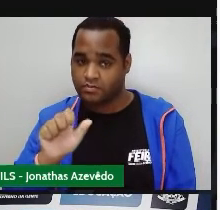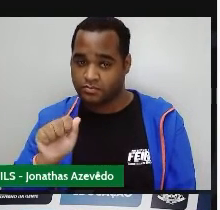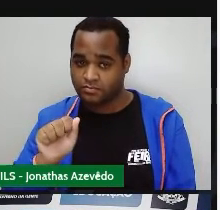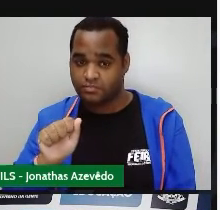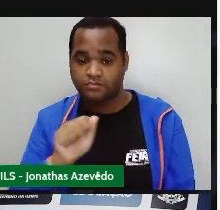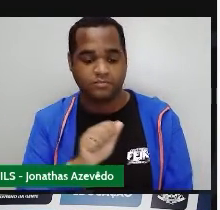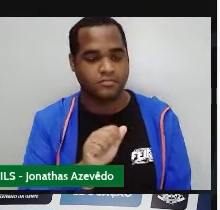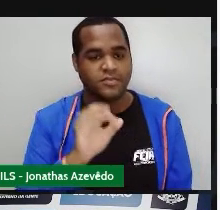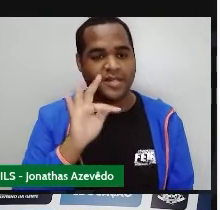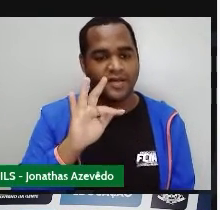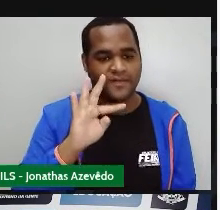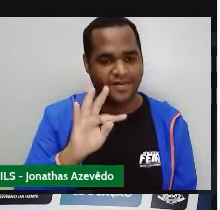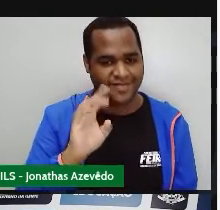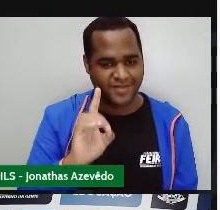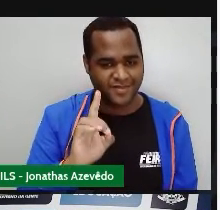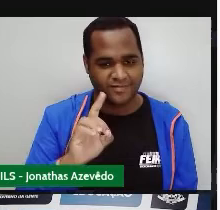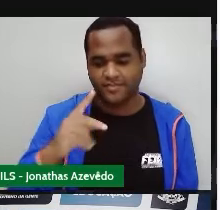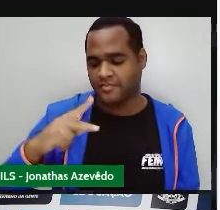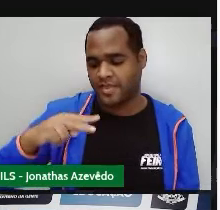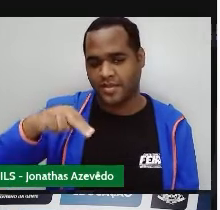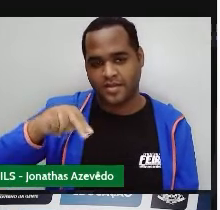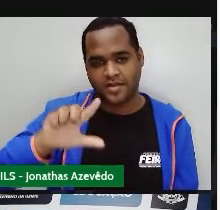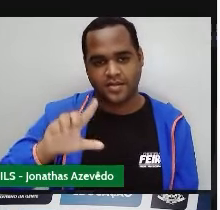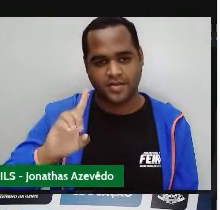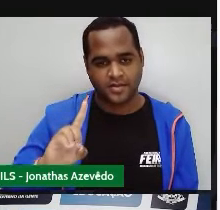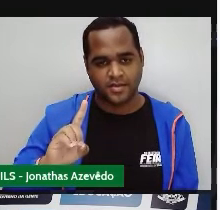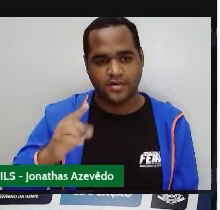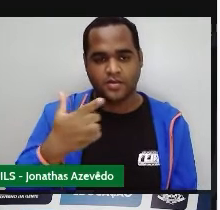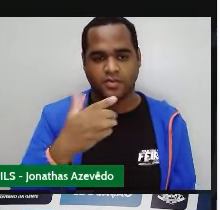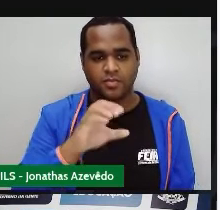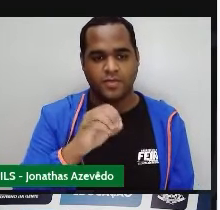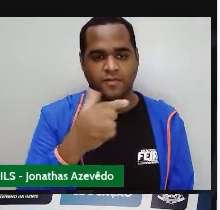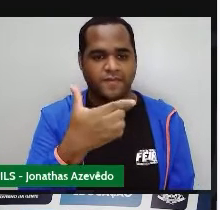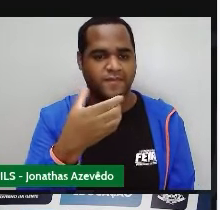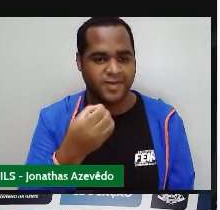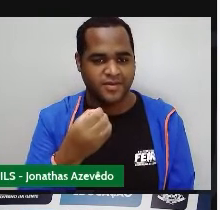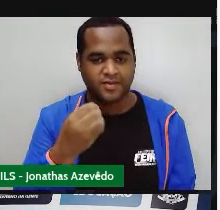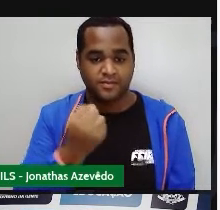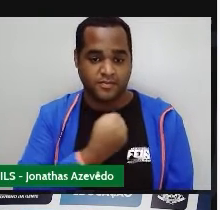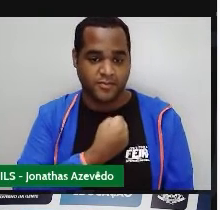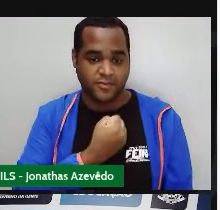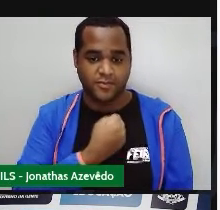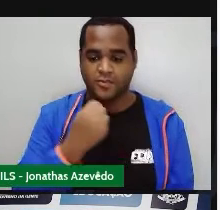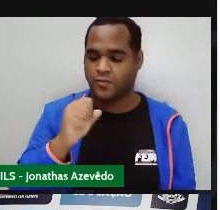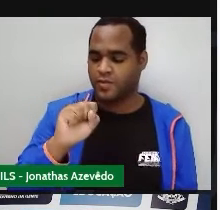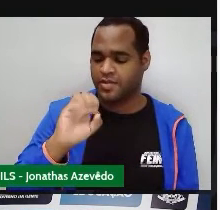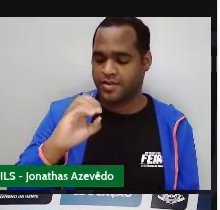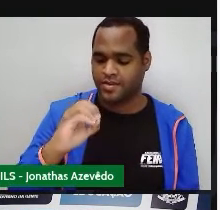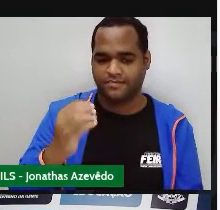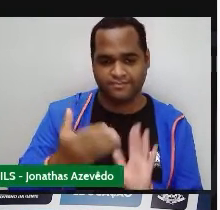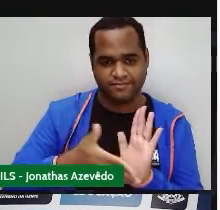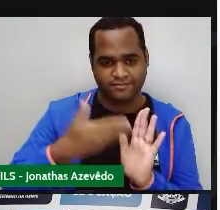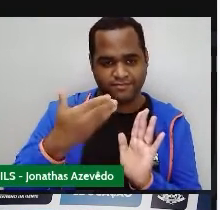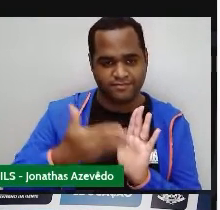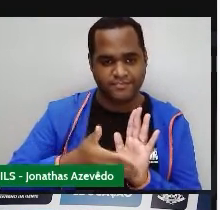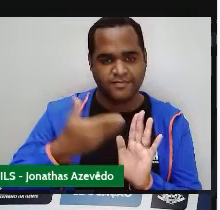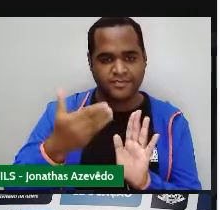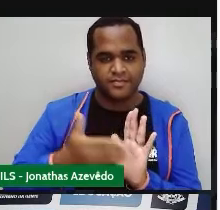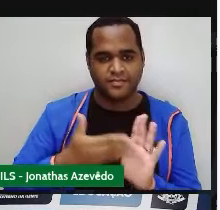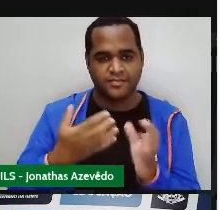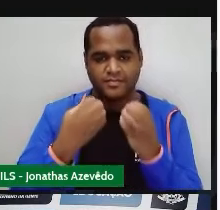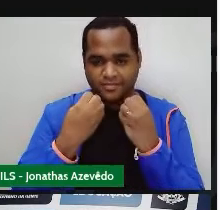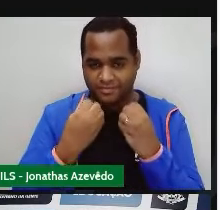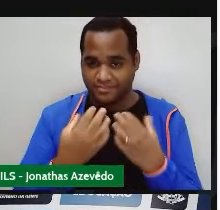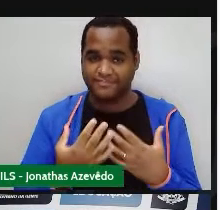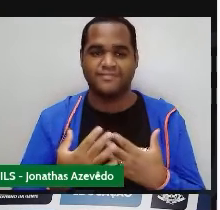ele é o Joabe Souza a editora né é a FTD esse livro é um livro do Plano